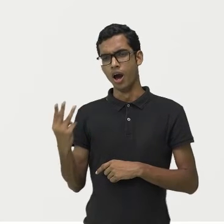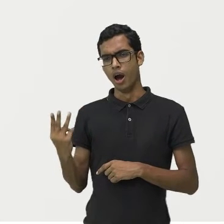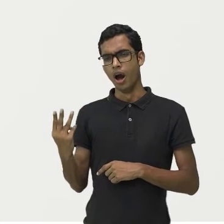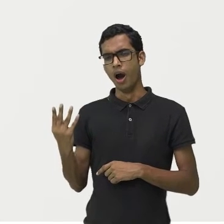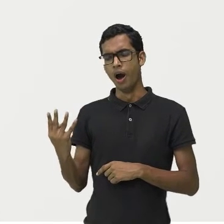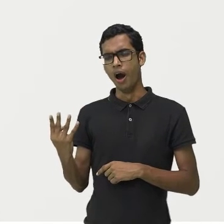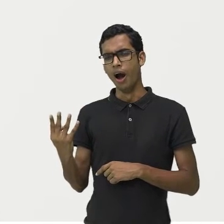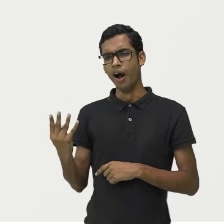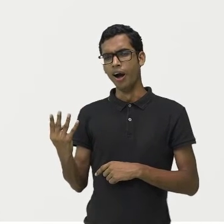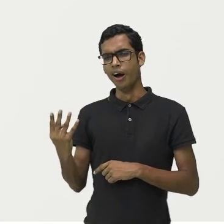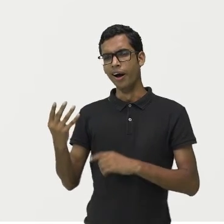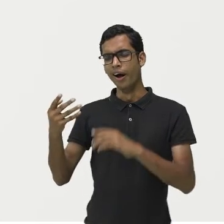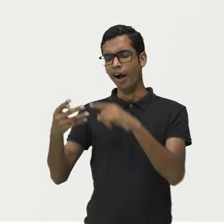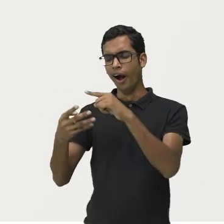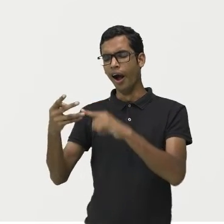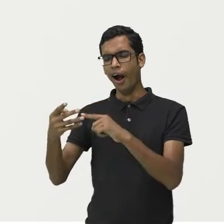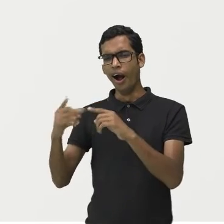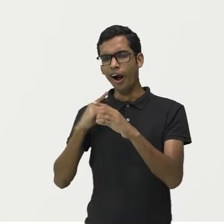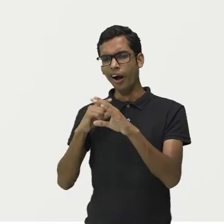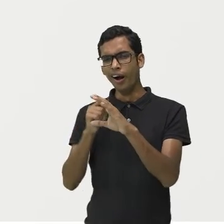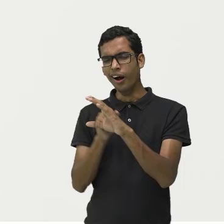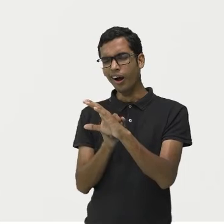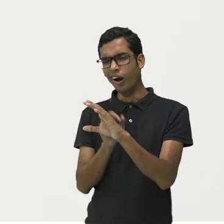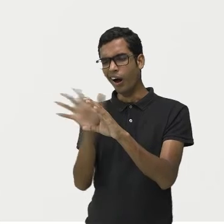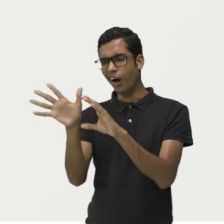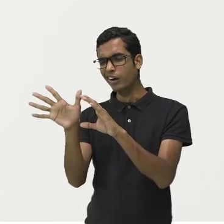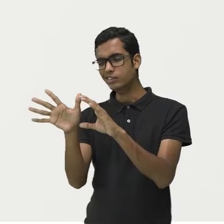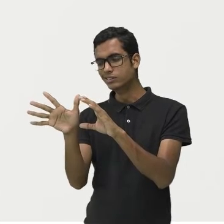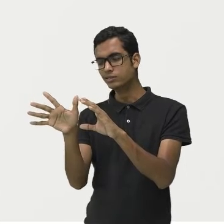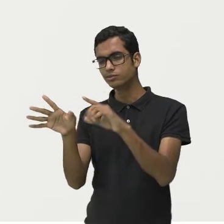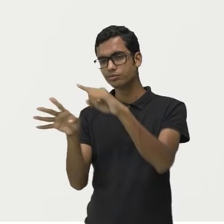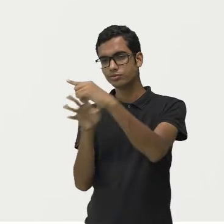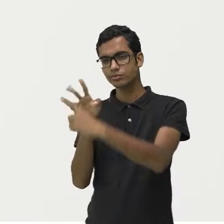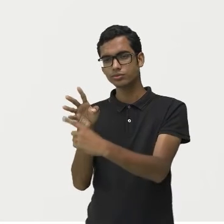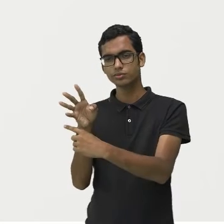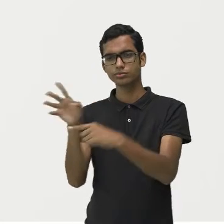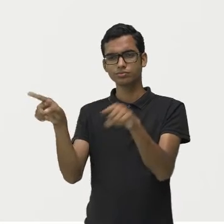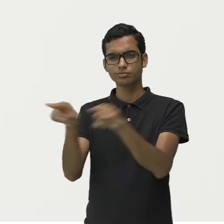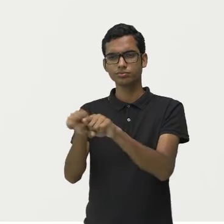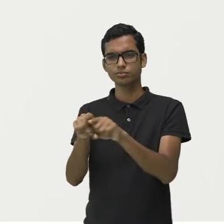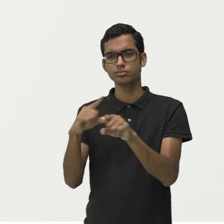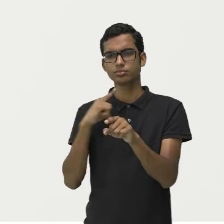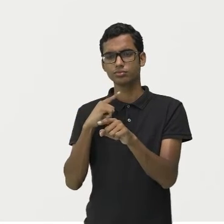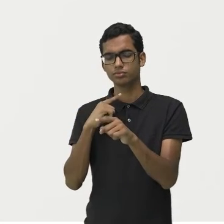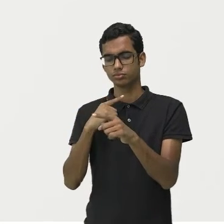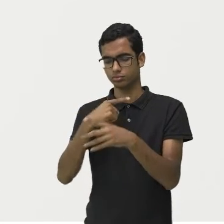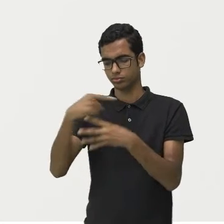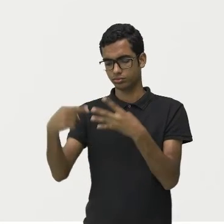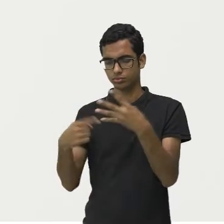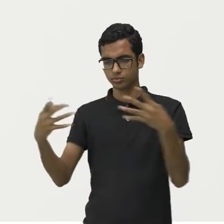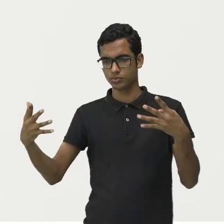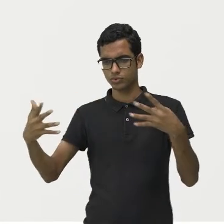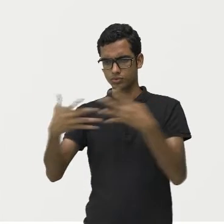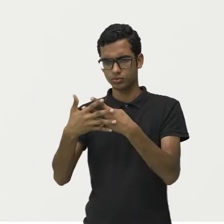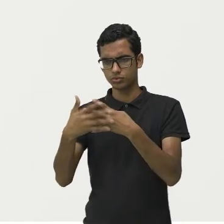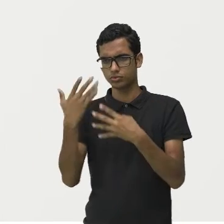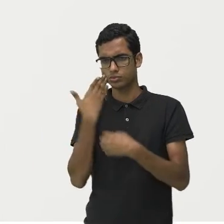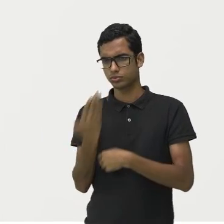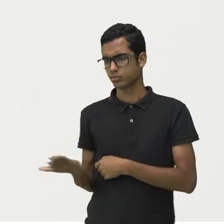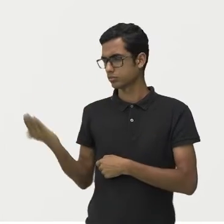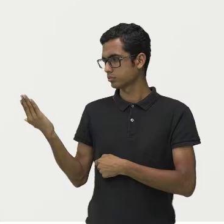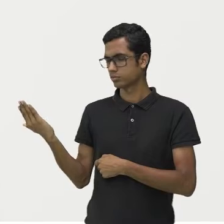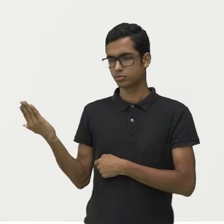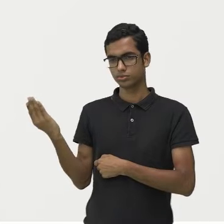3, 4. Nós temos 4 raios incidentes. E teremos também 4 raios refletidos. Claro,